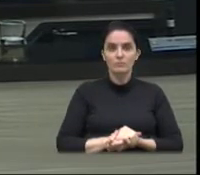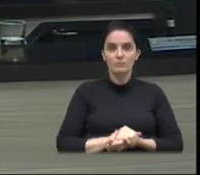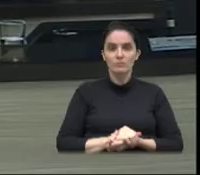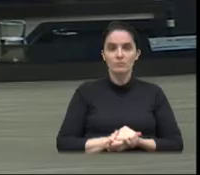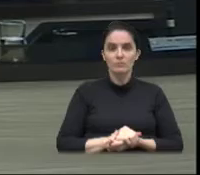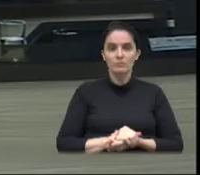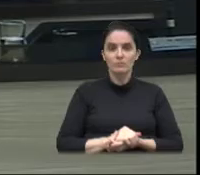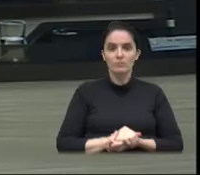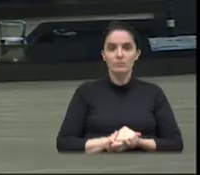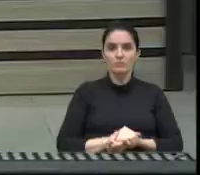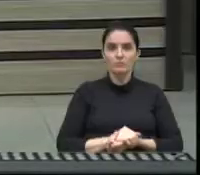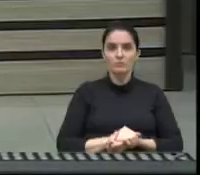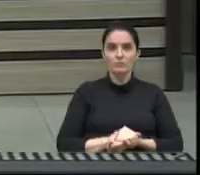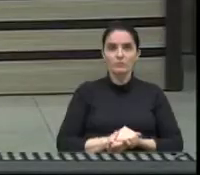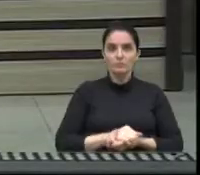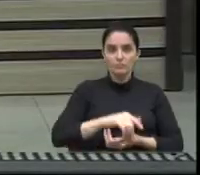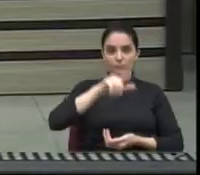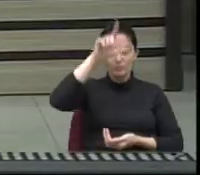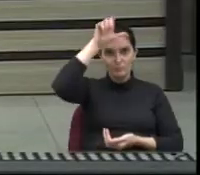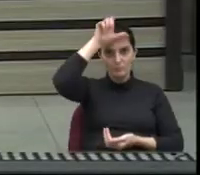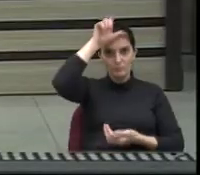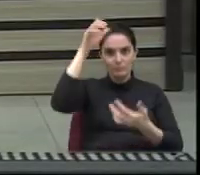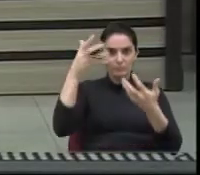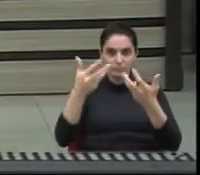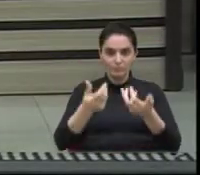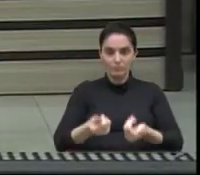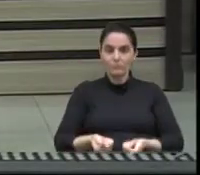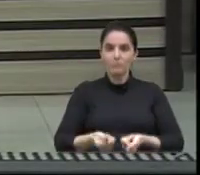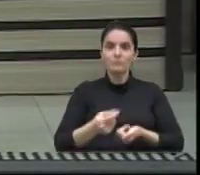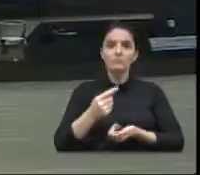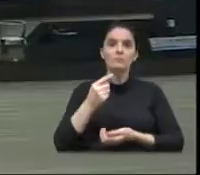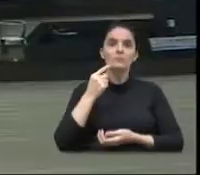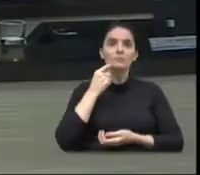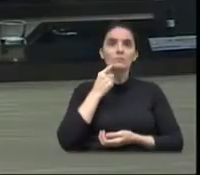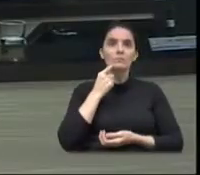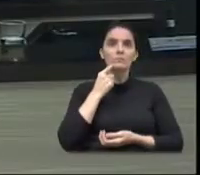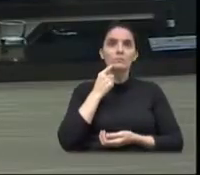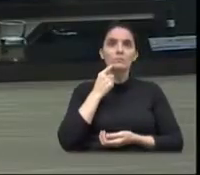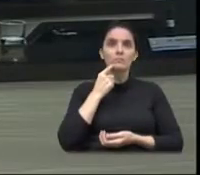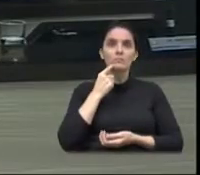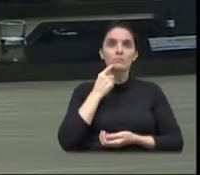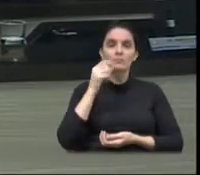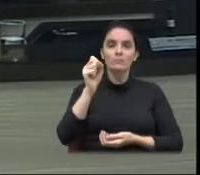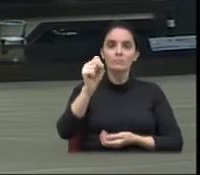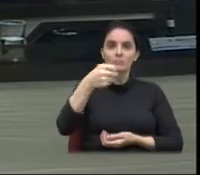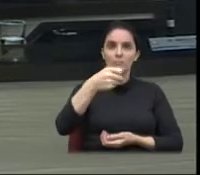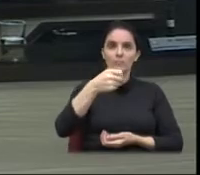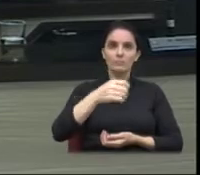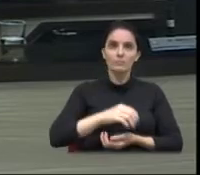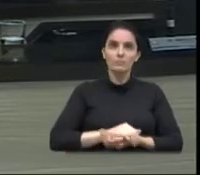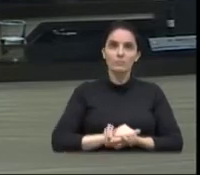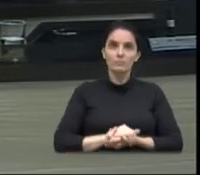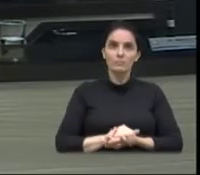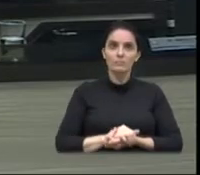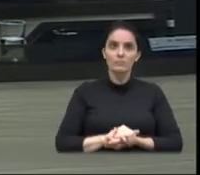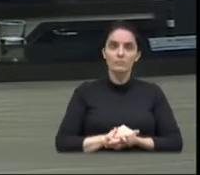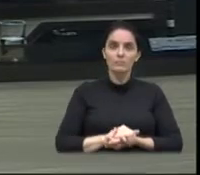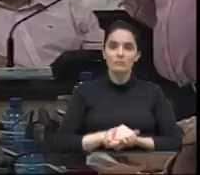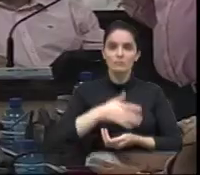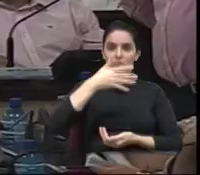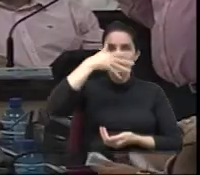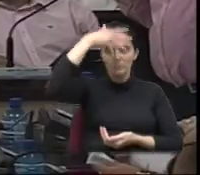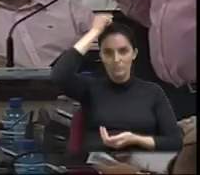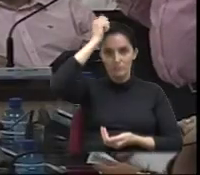presidente. Cidadania dos líderes, Cleiton Silva. Sim, senhor presidente. Toninho Franco?